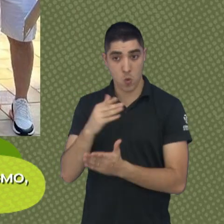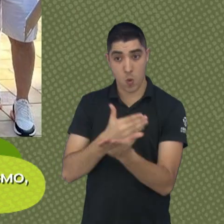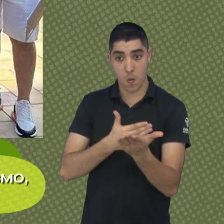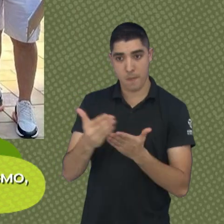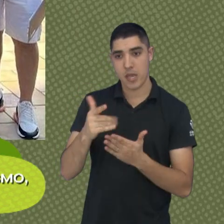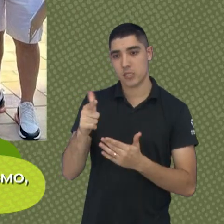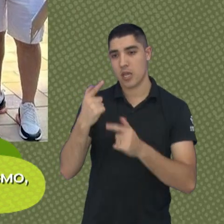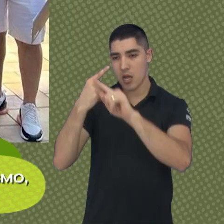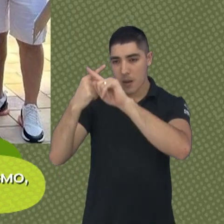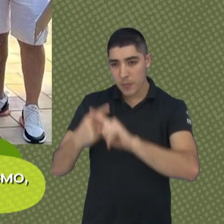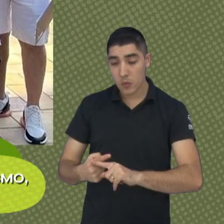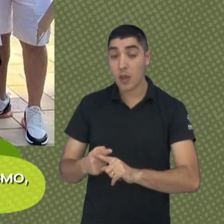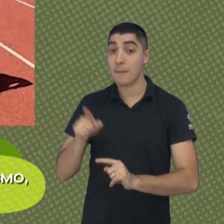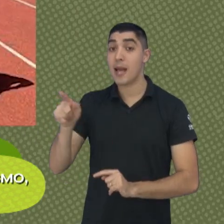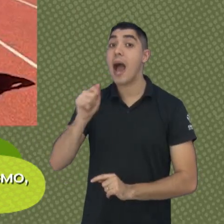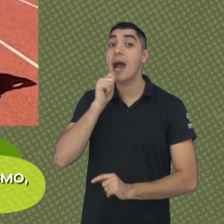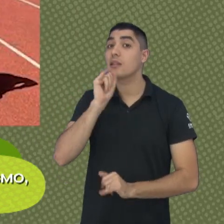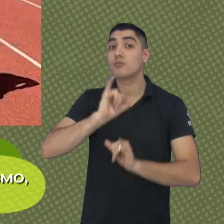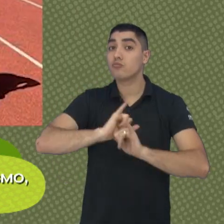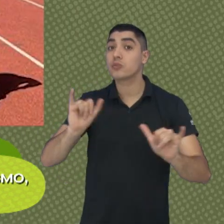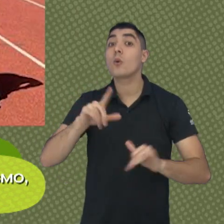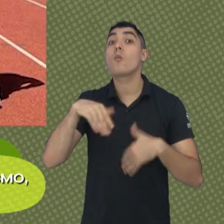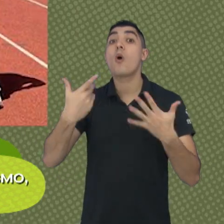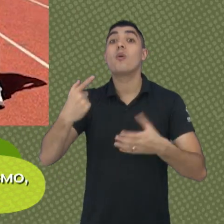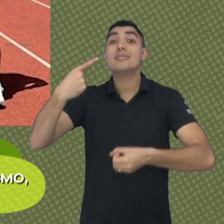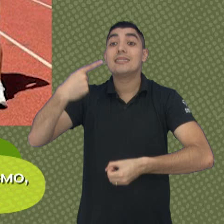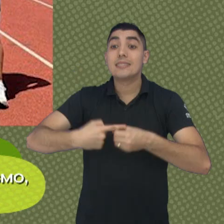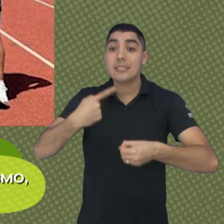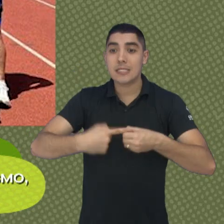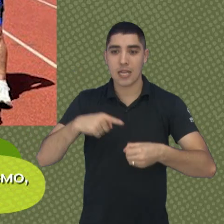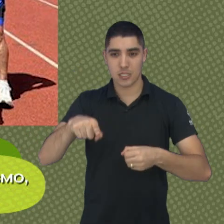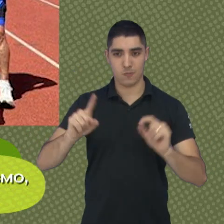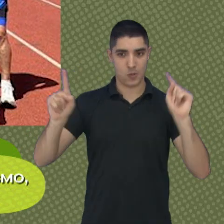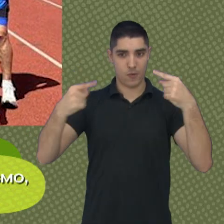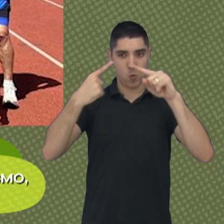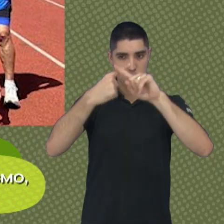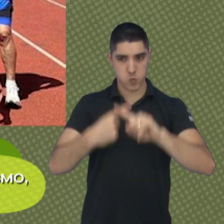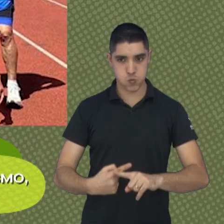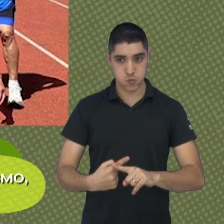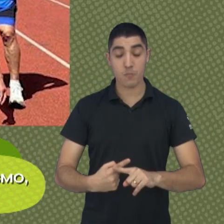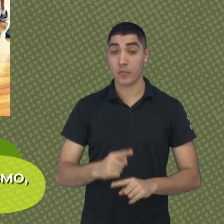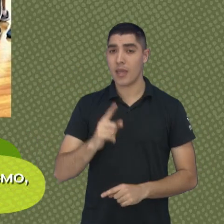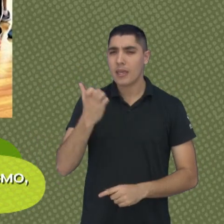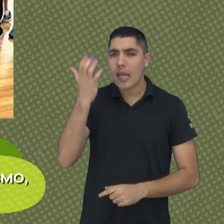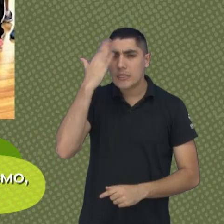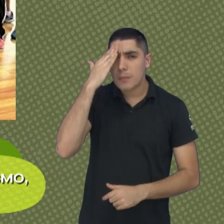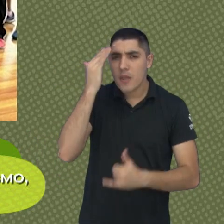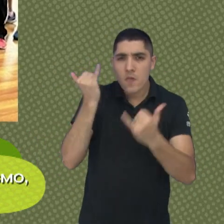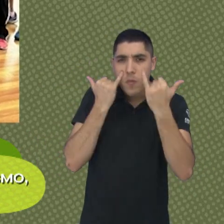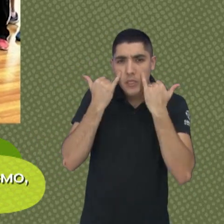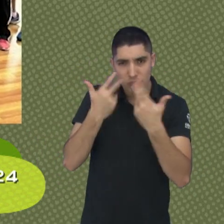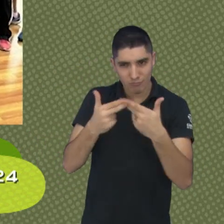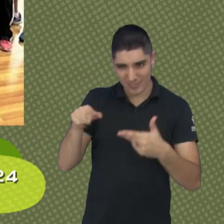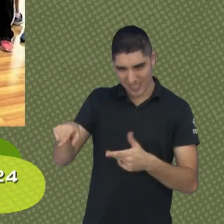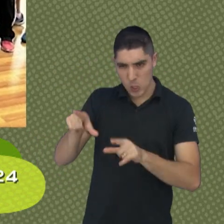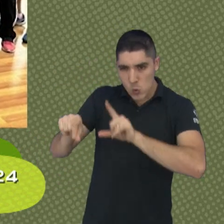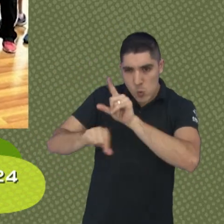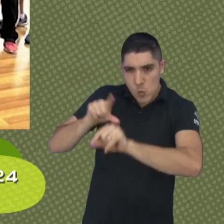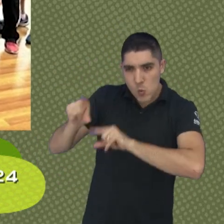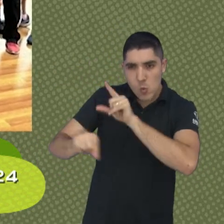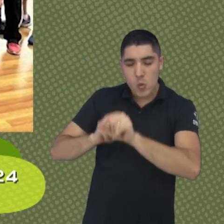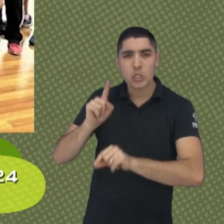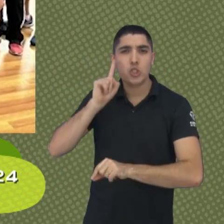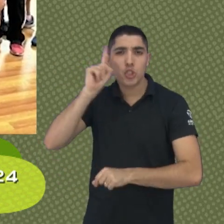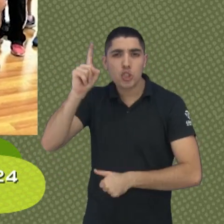JOME, ainda não divulgou a cidade-sede da competição. Para maiores informações sobre as seletivas do JOME 2024,